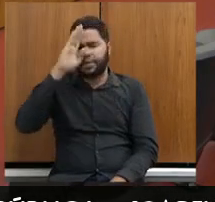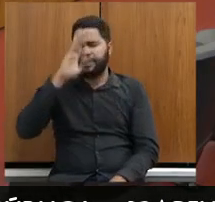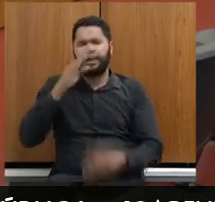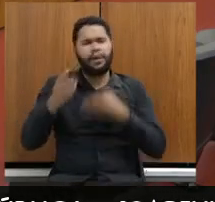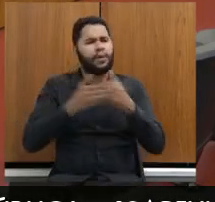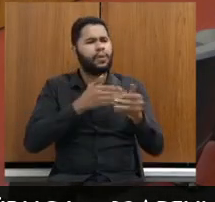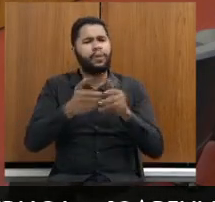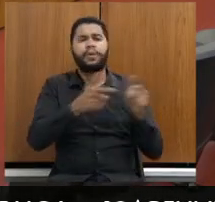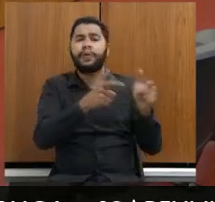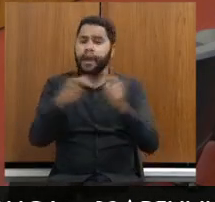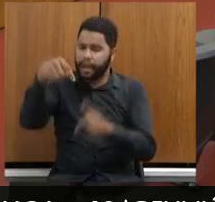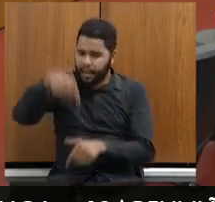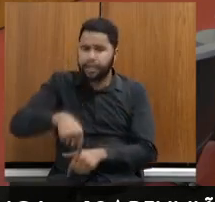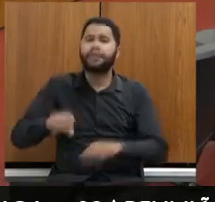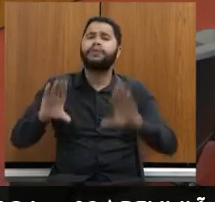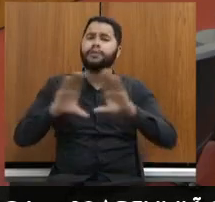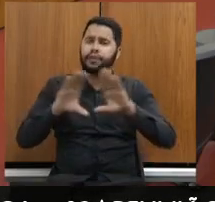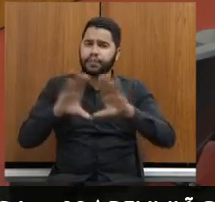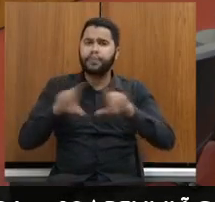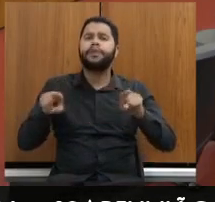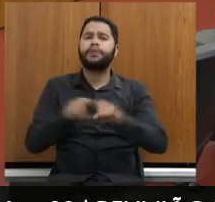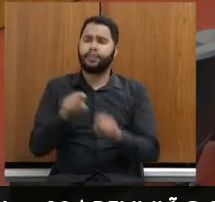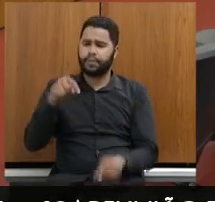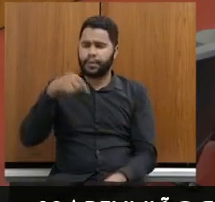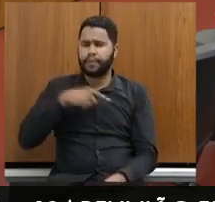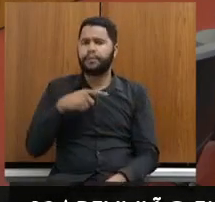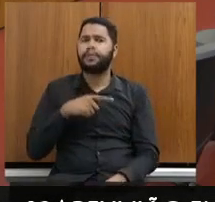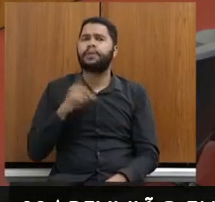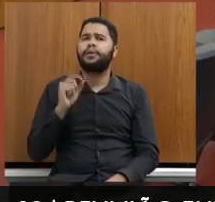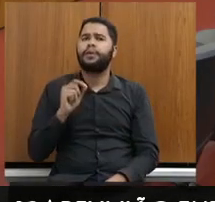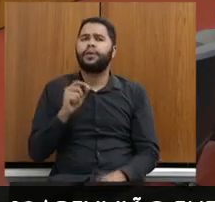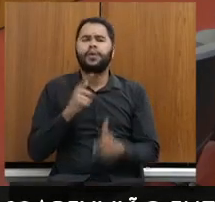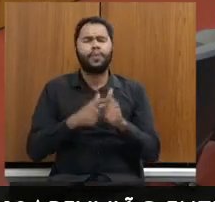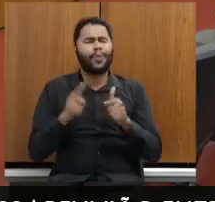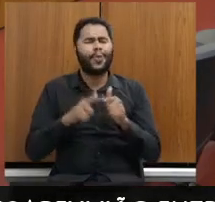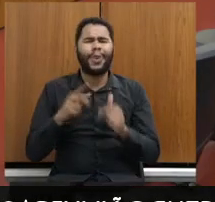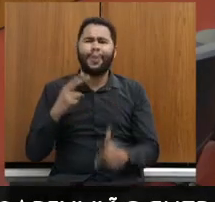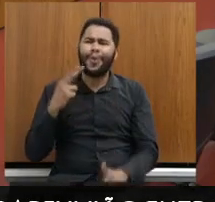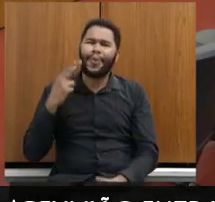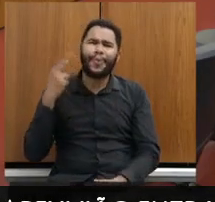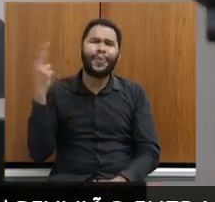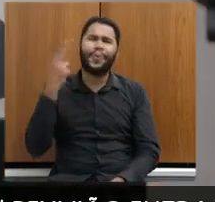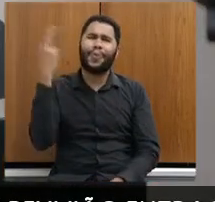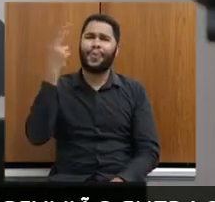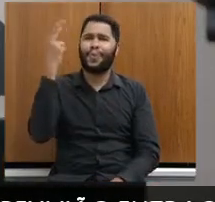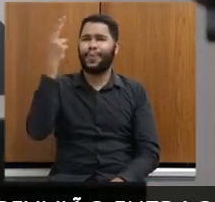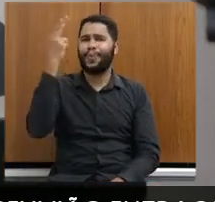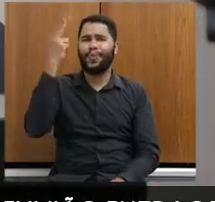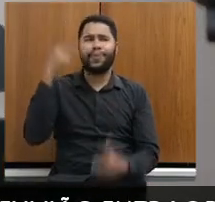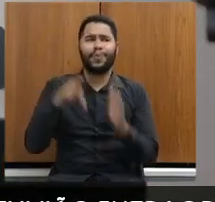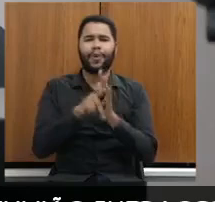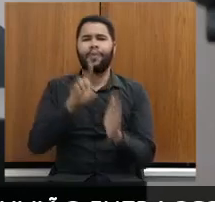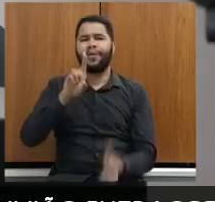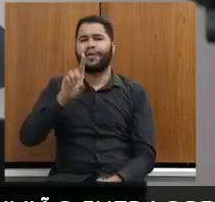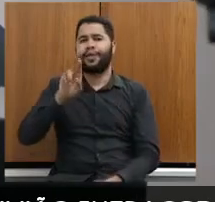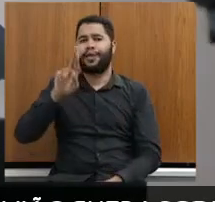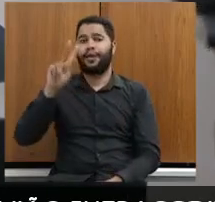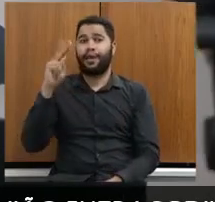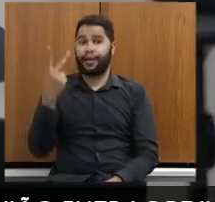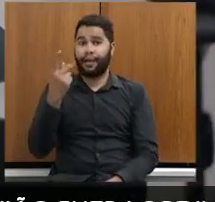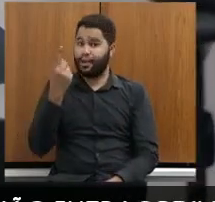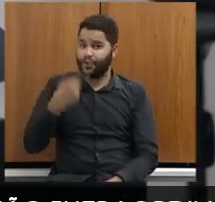Fala aqui na Assembleia porque aqui também nós temos nós têm problemas gravíssimos aqui na de RH nossa